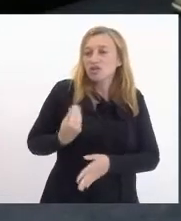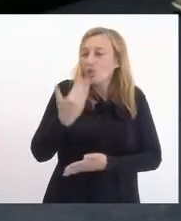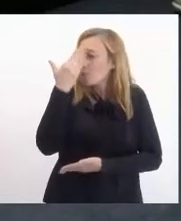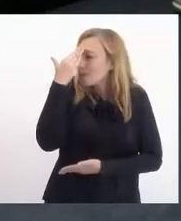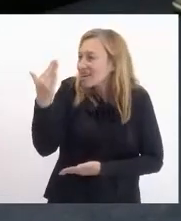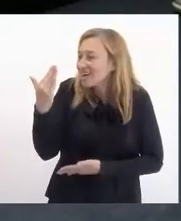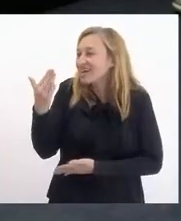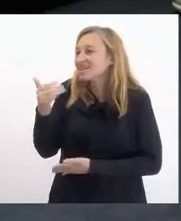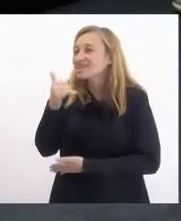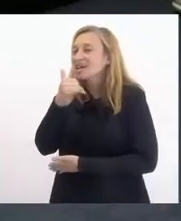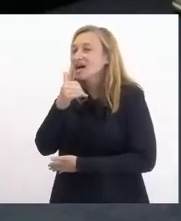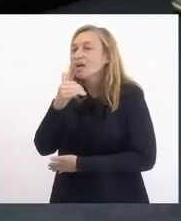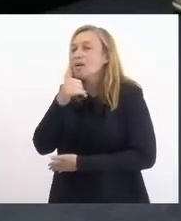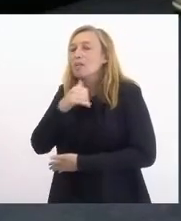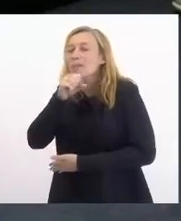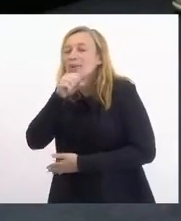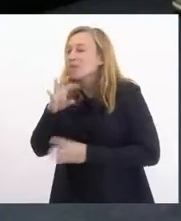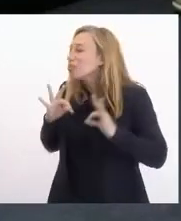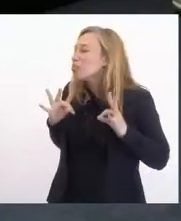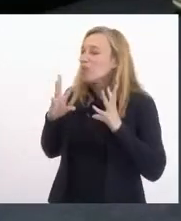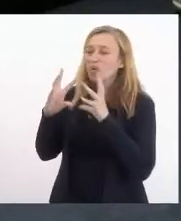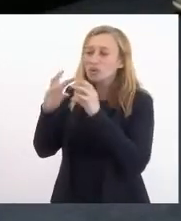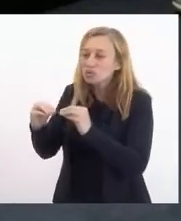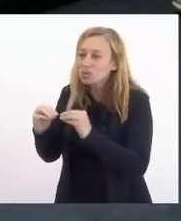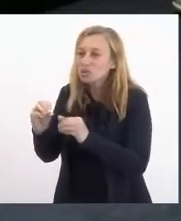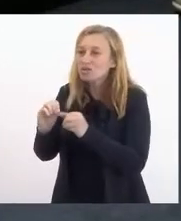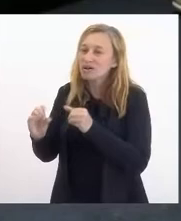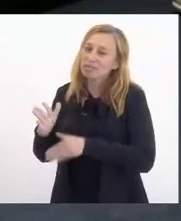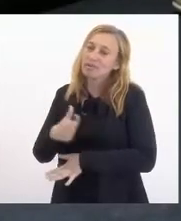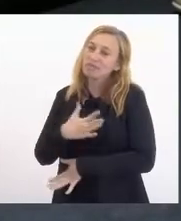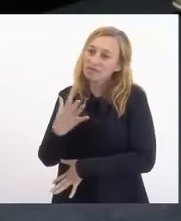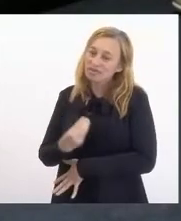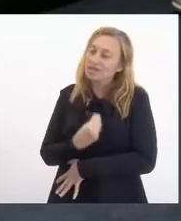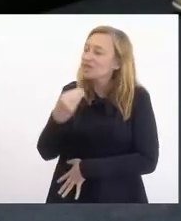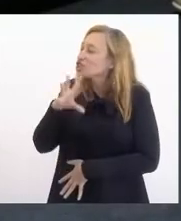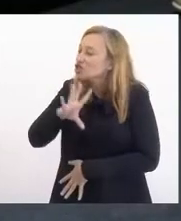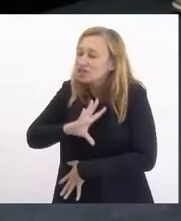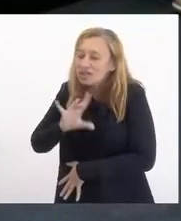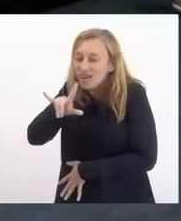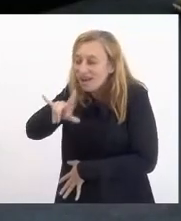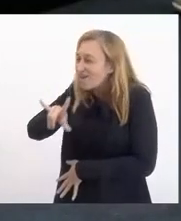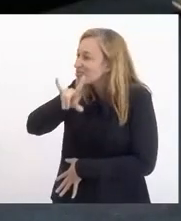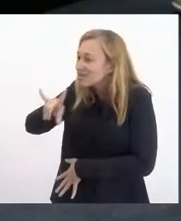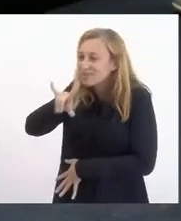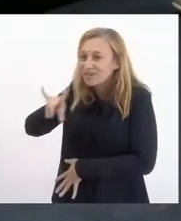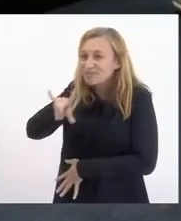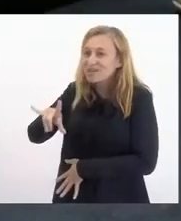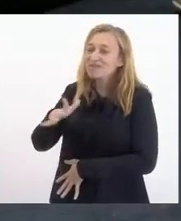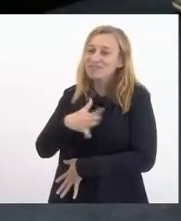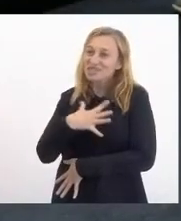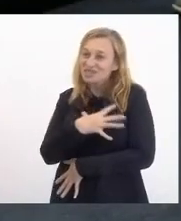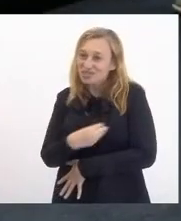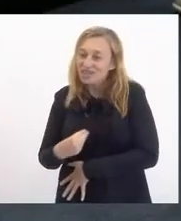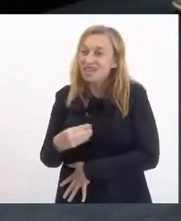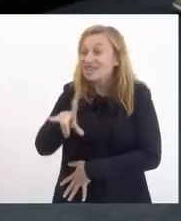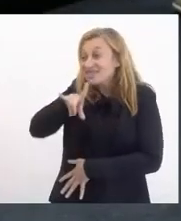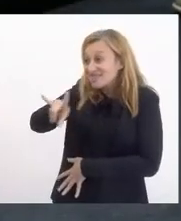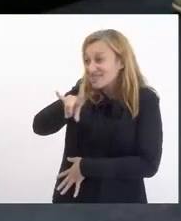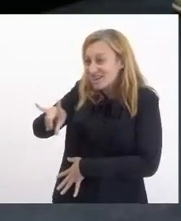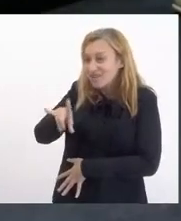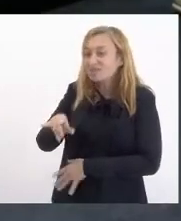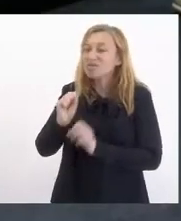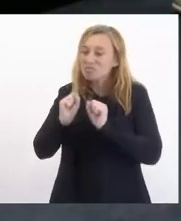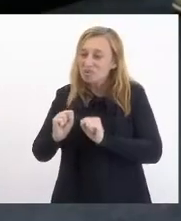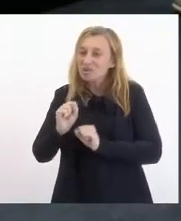Obrigado, mãe, por tudo que você faz por mim. Te amo, minhas filhas te amam. E pode